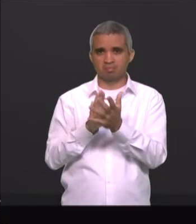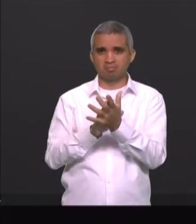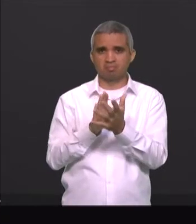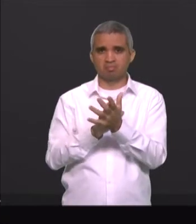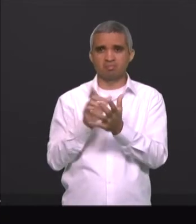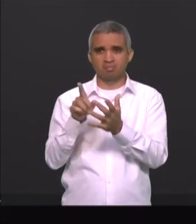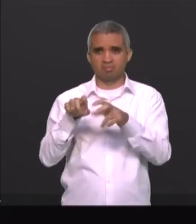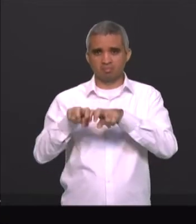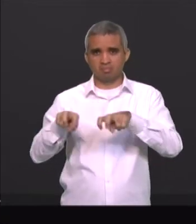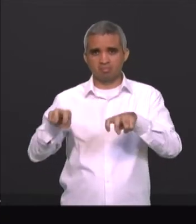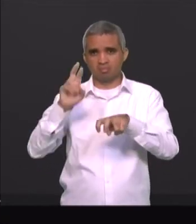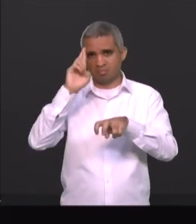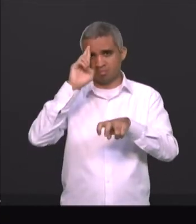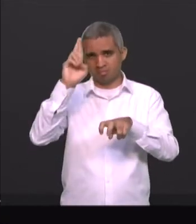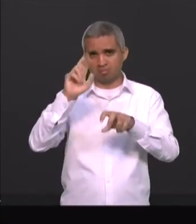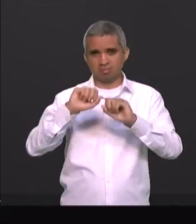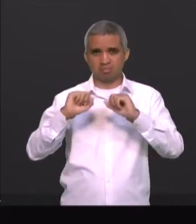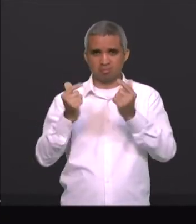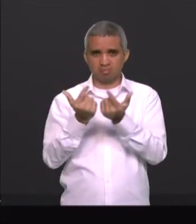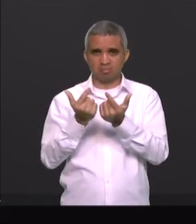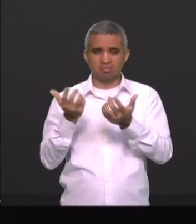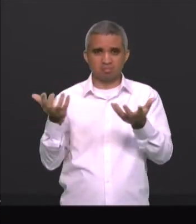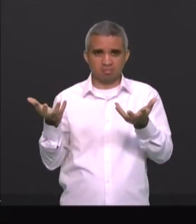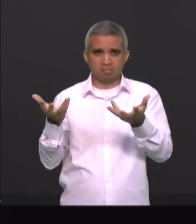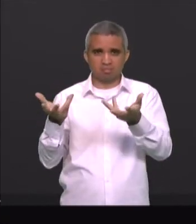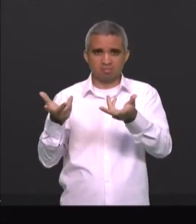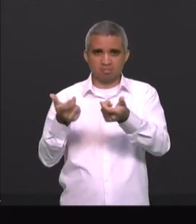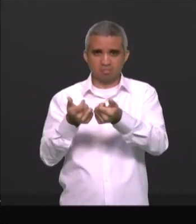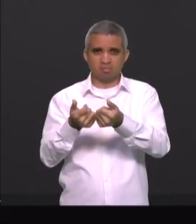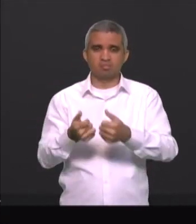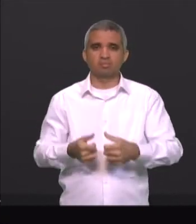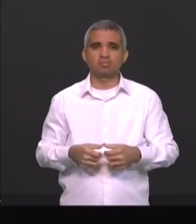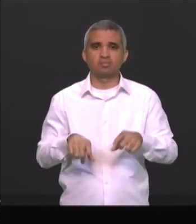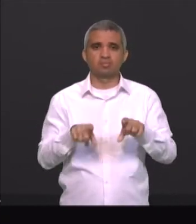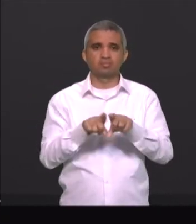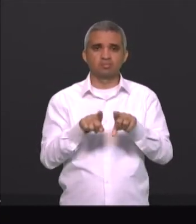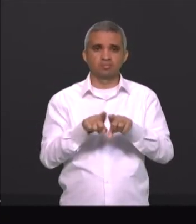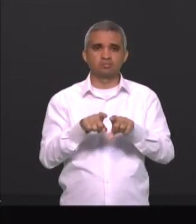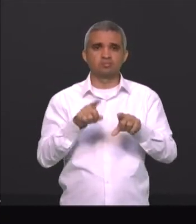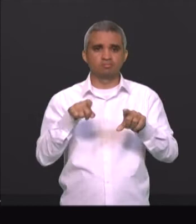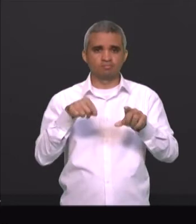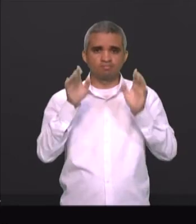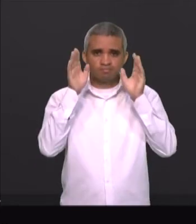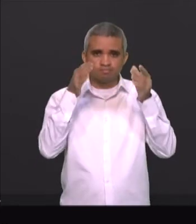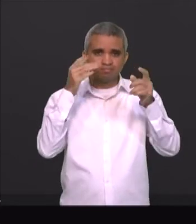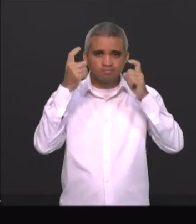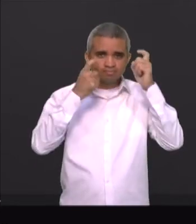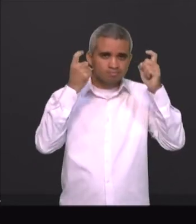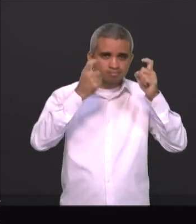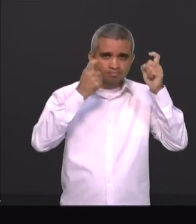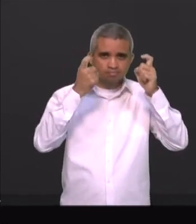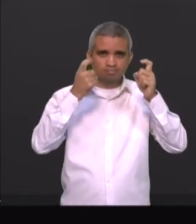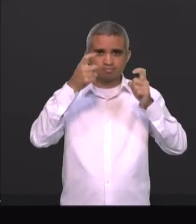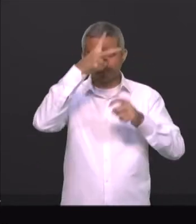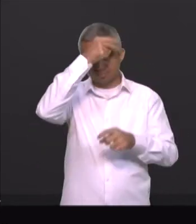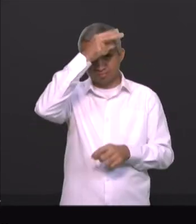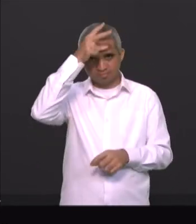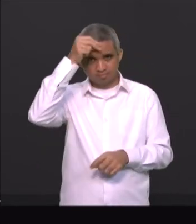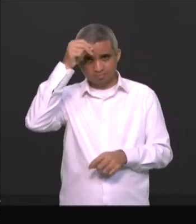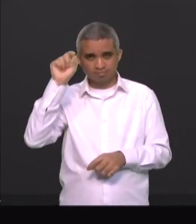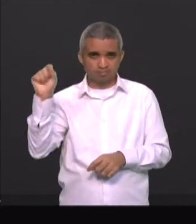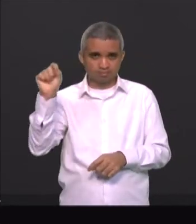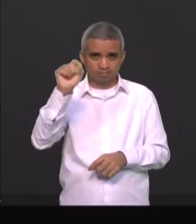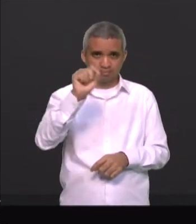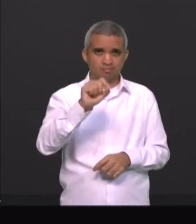mesa diretora da Assembleia Legislativa, aí, os trabalhos, e isso é fruto também dessa grande preocupação dos gestores. Então, eu quero parabenizar aqui a preocupação do